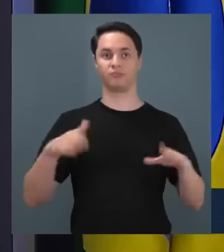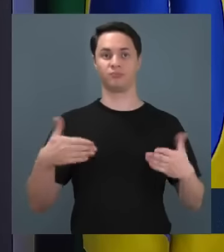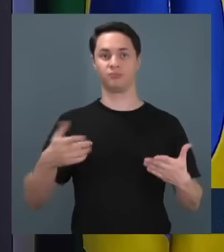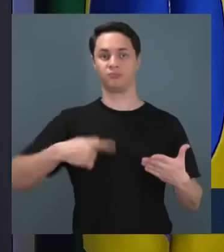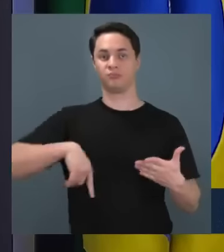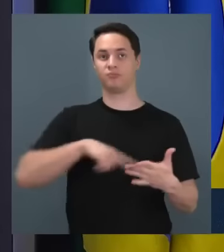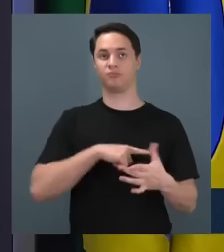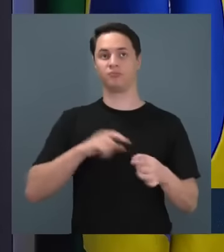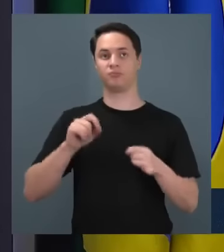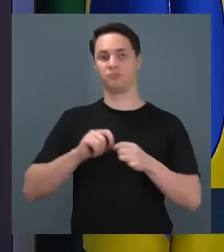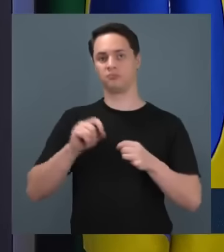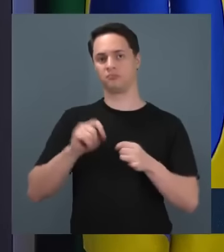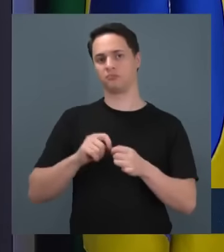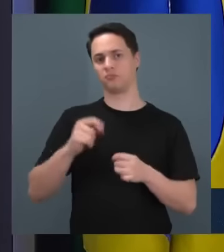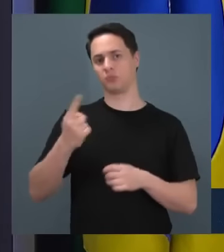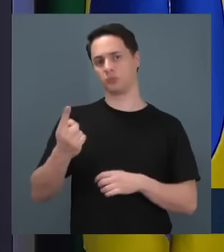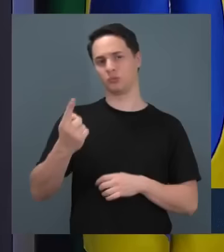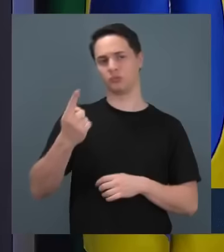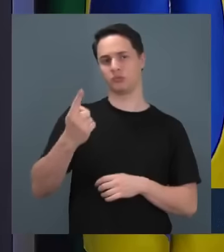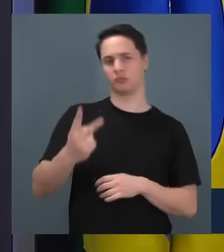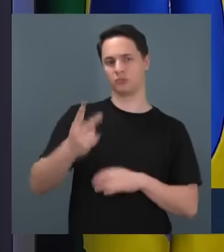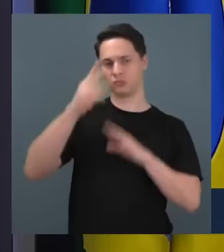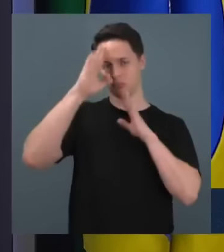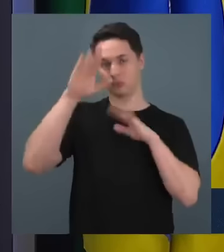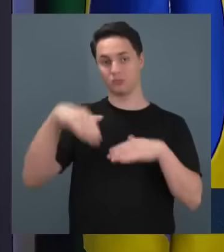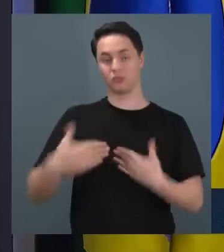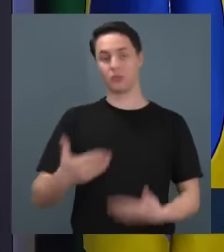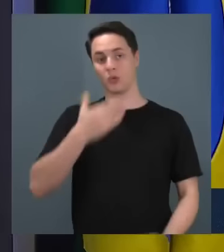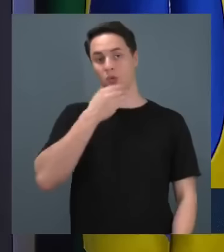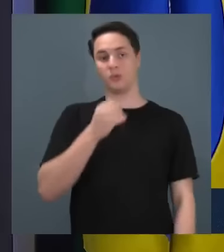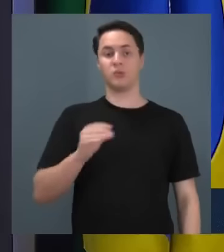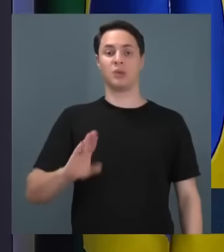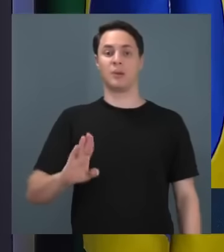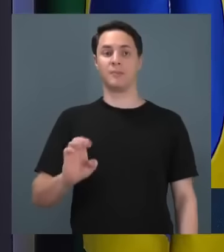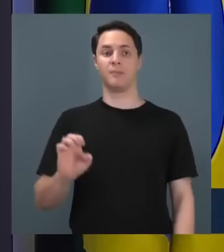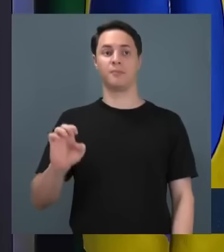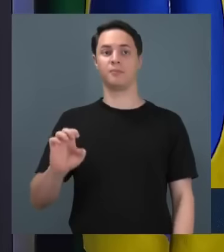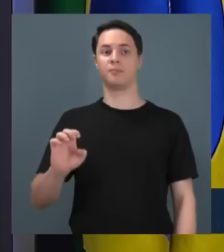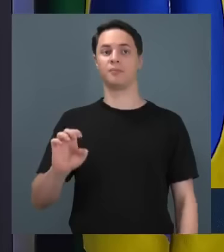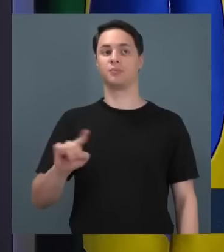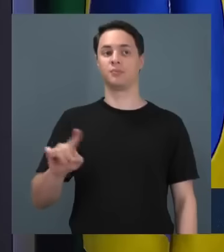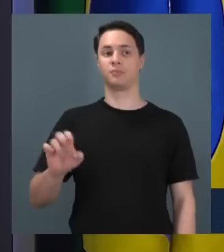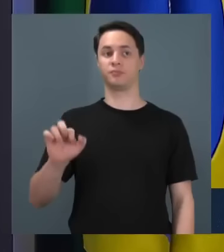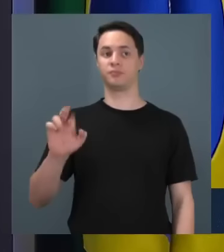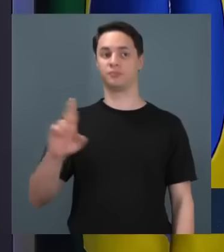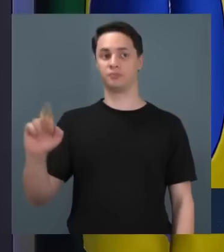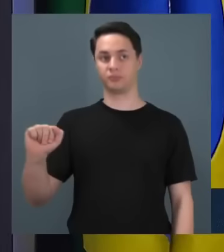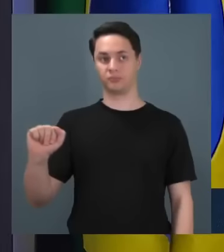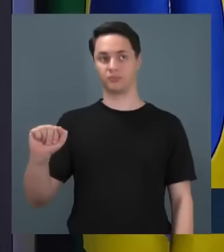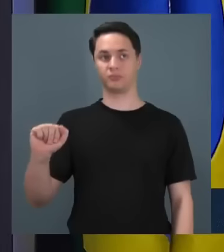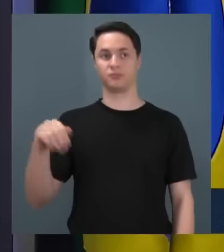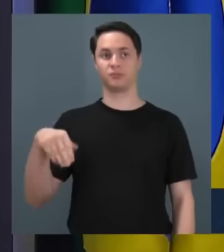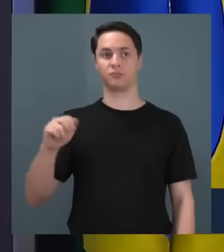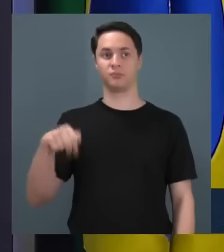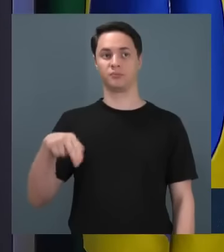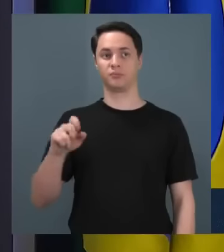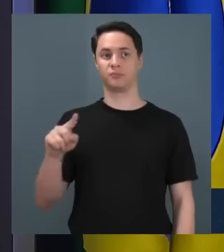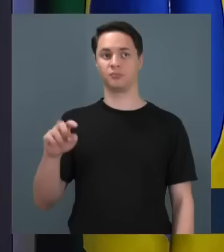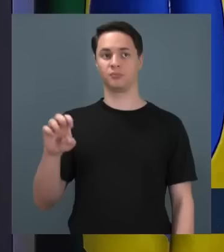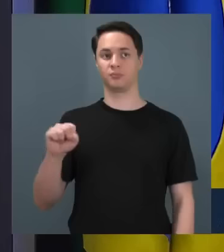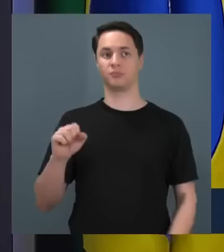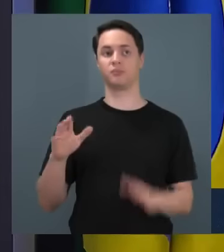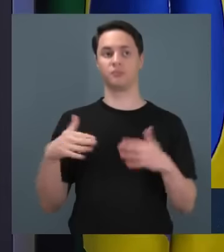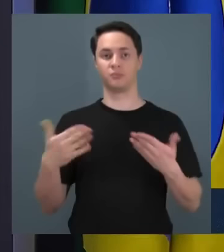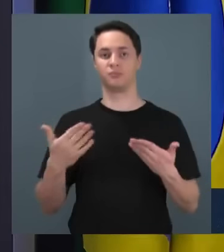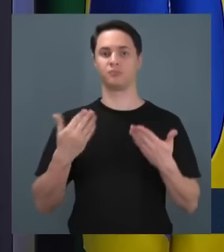aqui, acho que 1 ou 2 homenagens ao Dr. Bezerra de Menezes, em sessões solenes, enfim. E aqui a gente